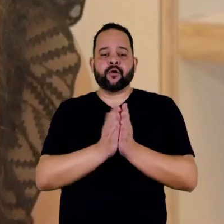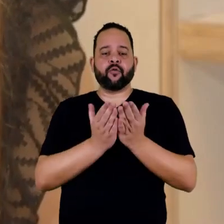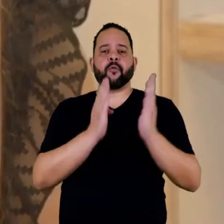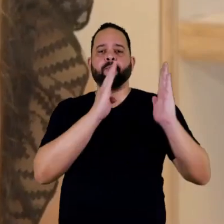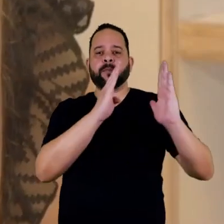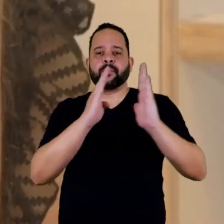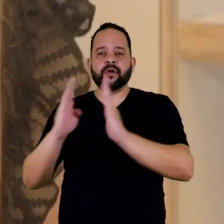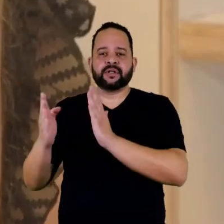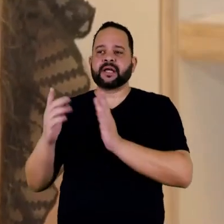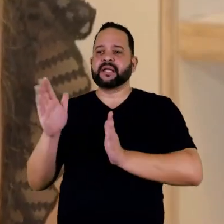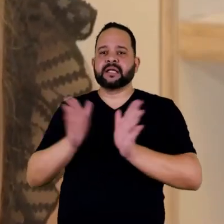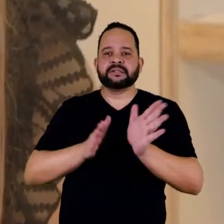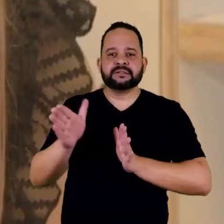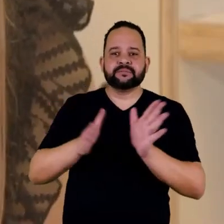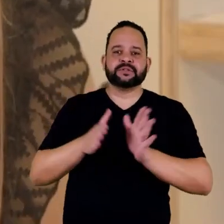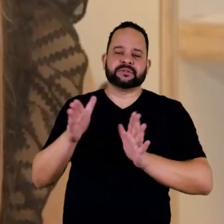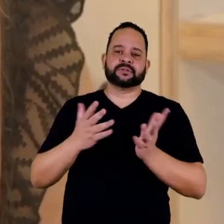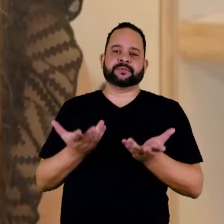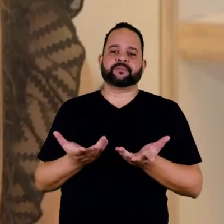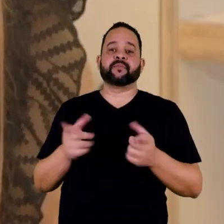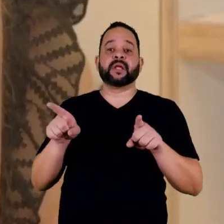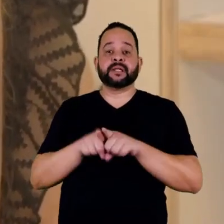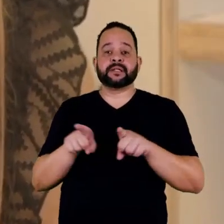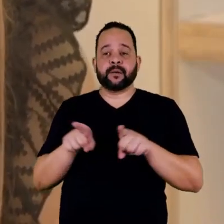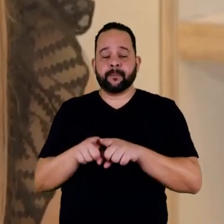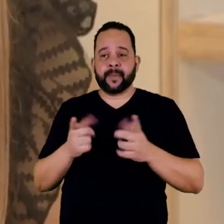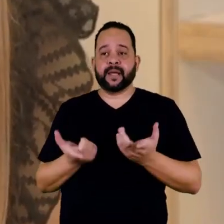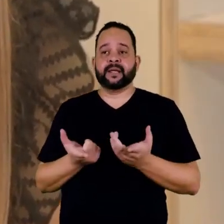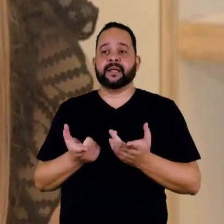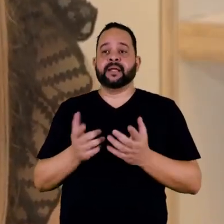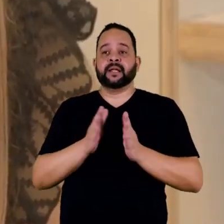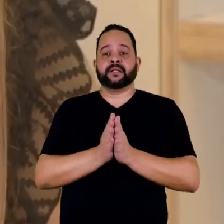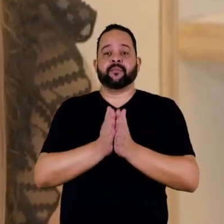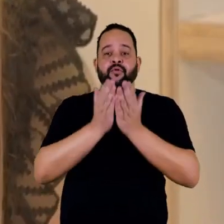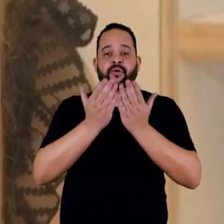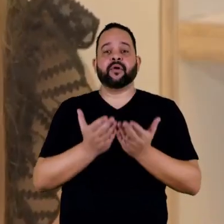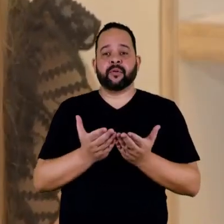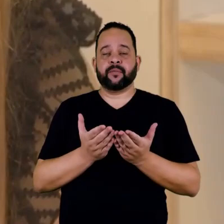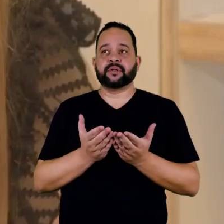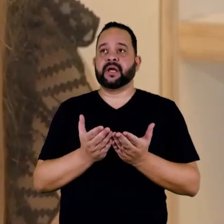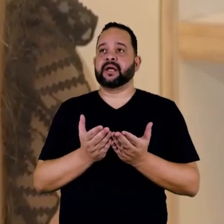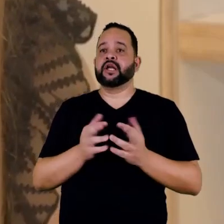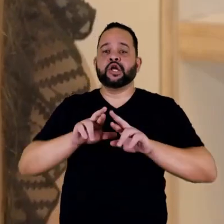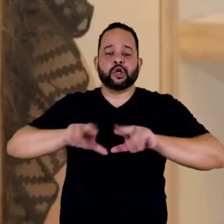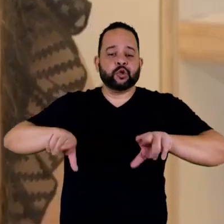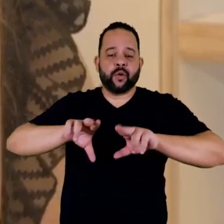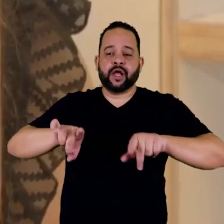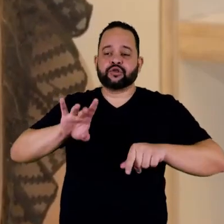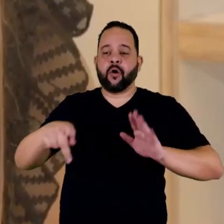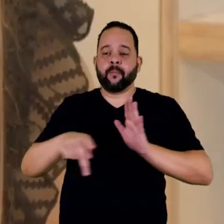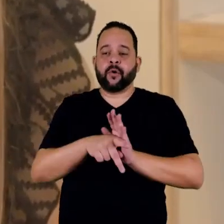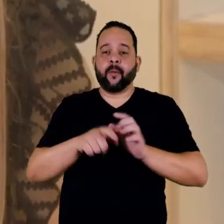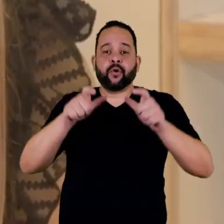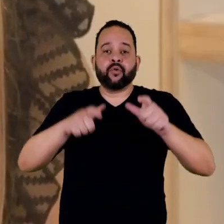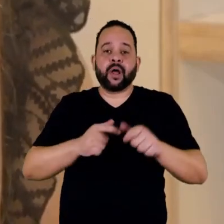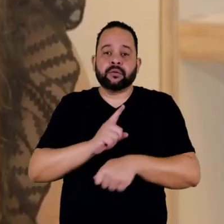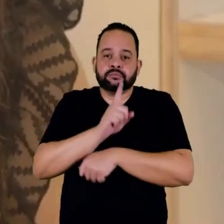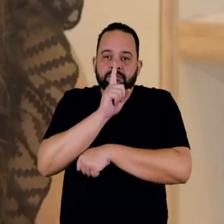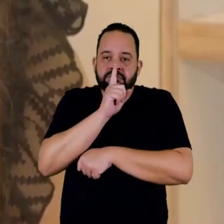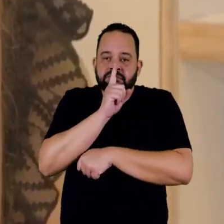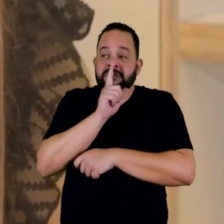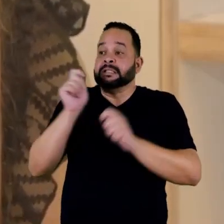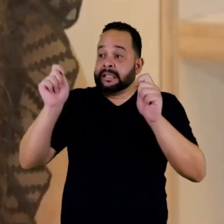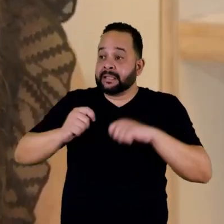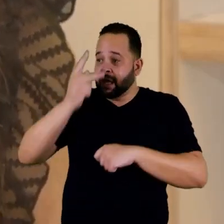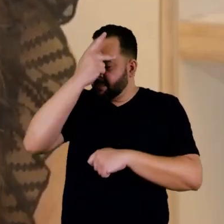tenha esse grau de acessibilidade e também é o fato da biblioteca não ser mais o lugar do Silêncio ele ser o lugar onde as pessoas